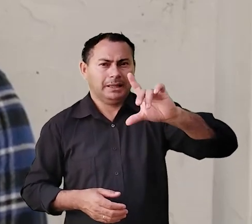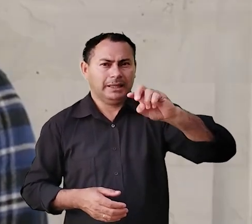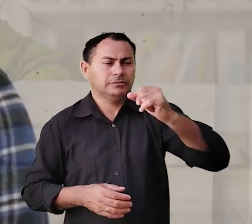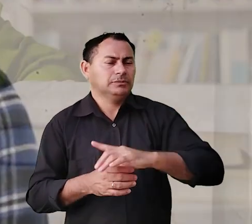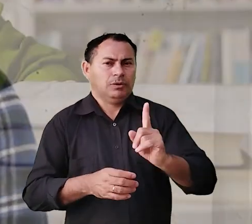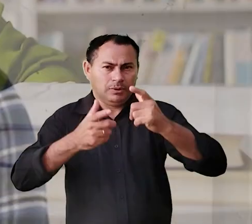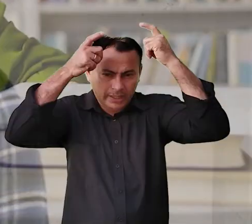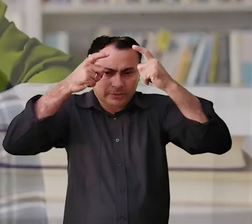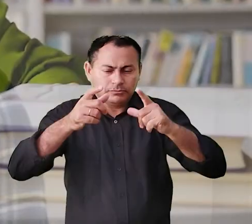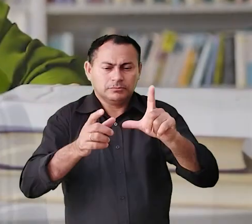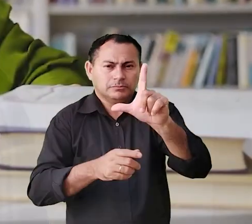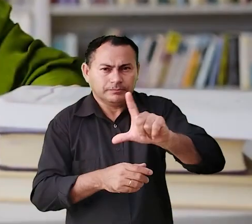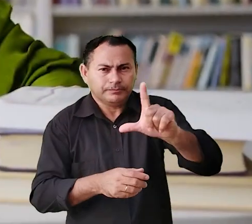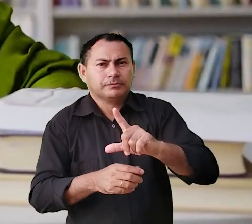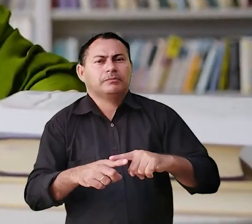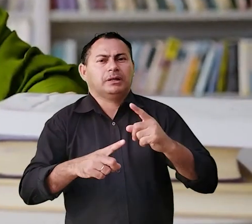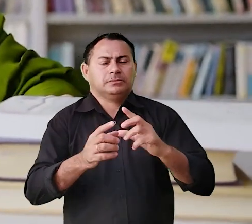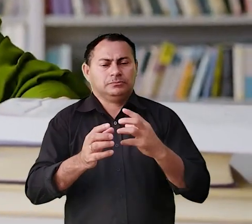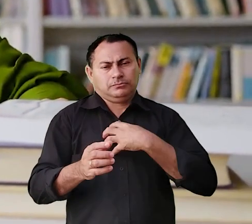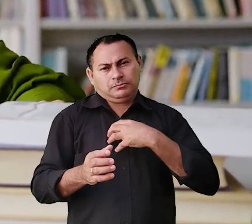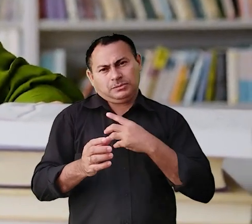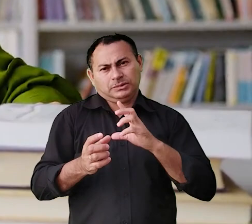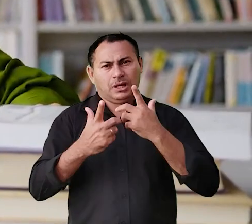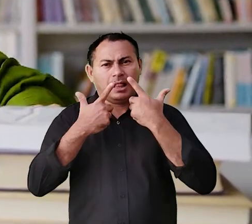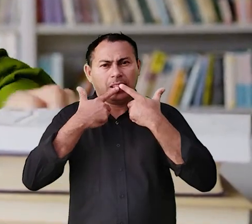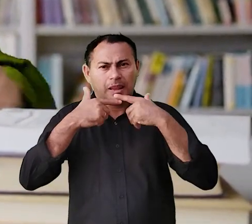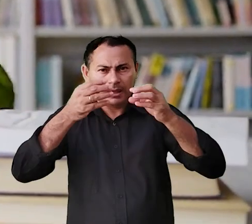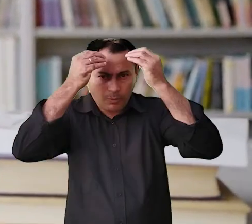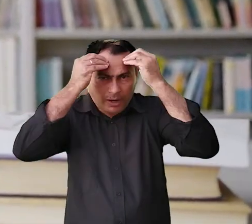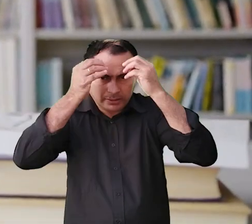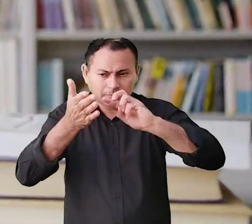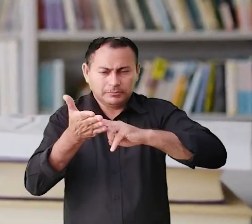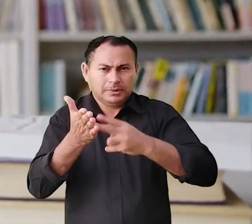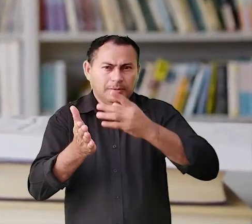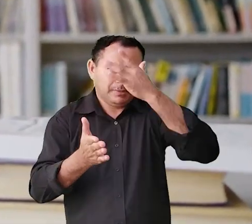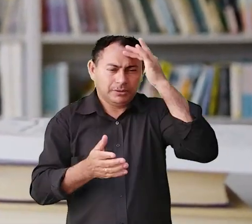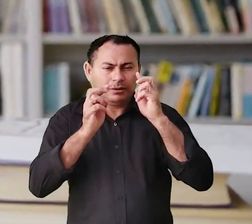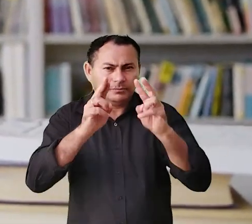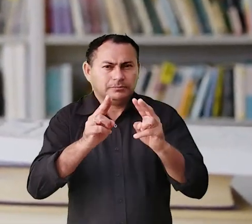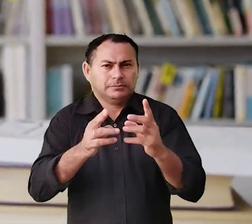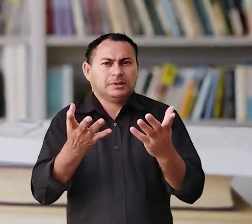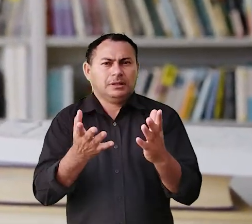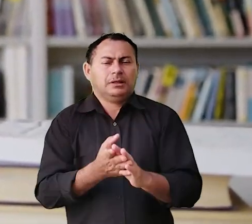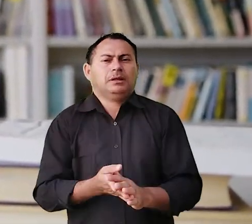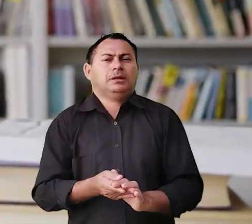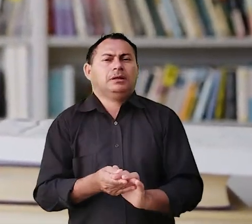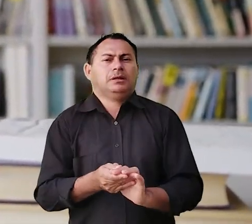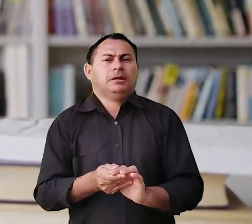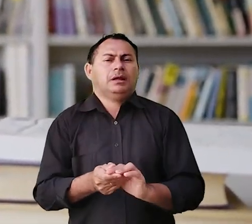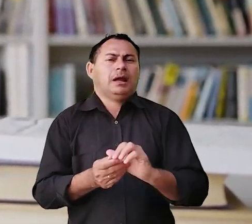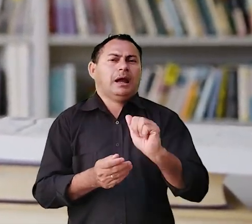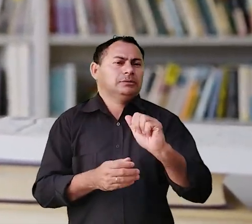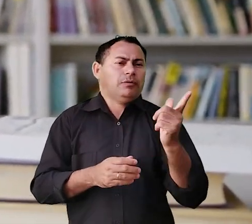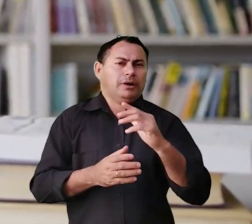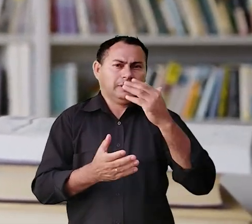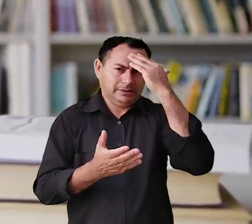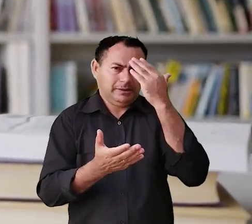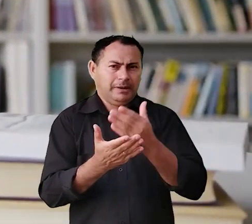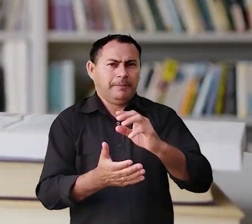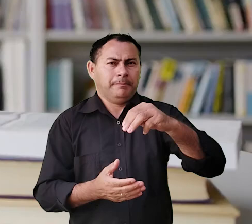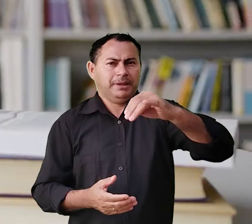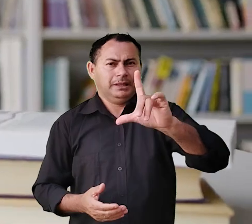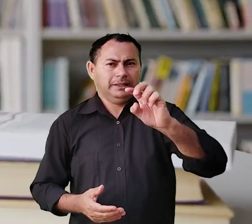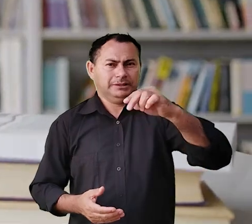não é um reino de 1000 anos literal, mas uma figura de linguagem, essa pessoa é considerada uma